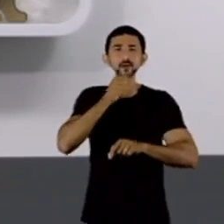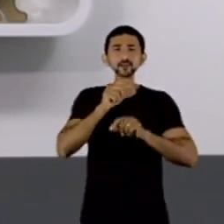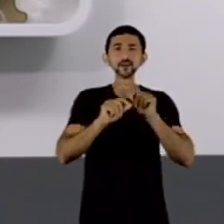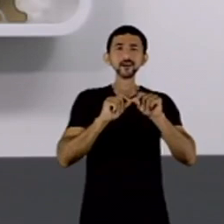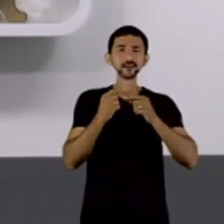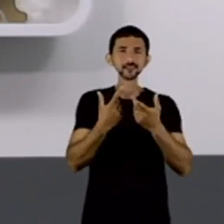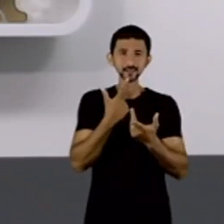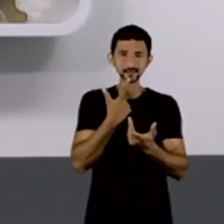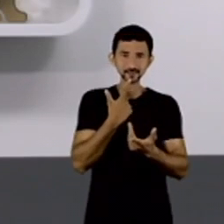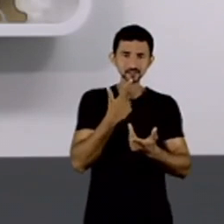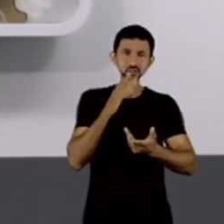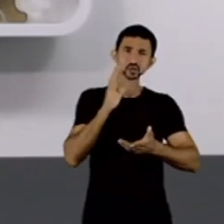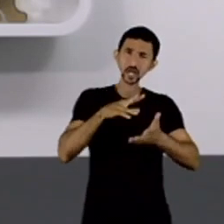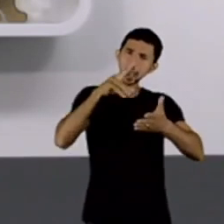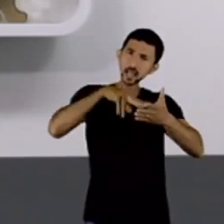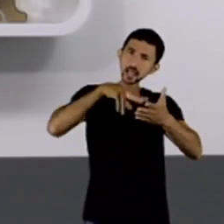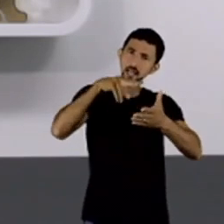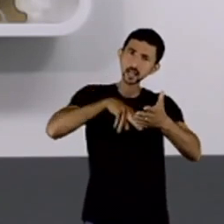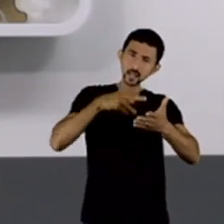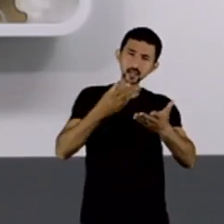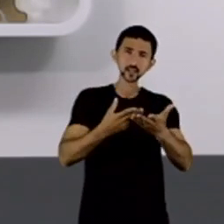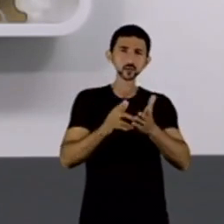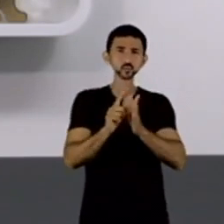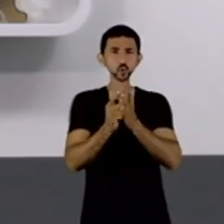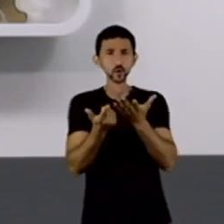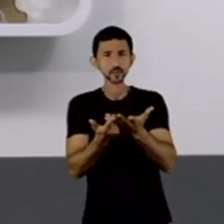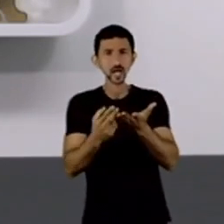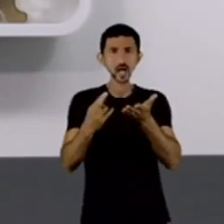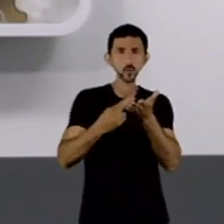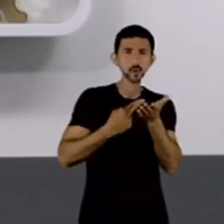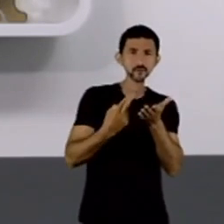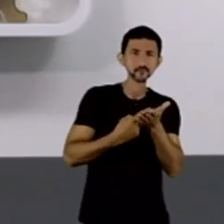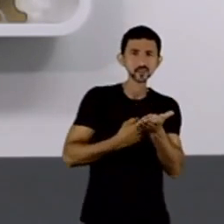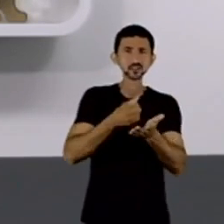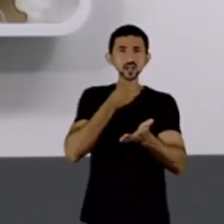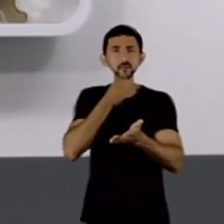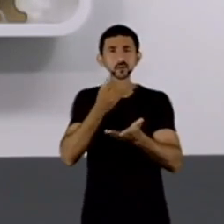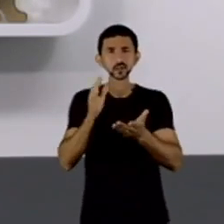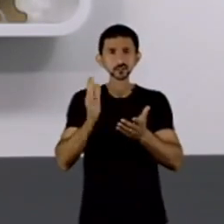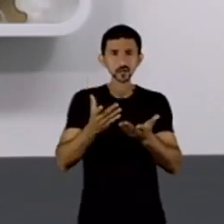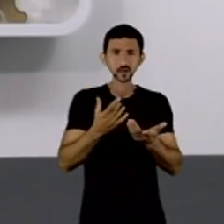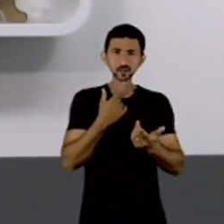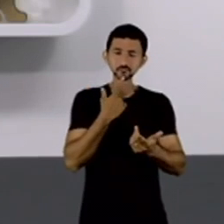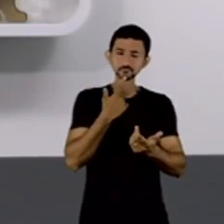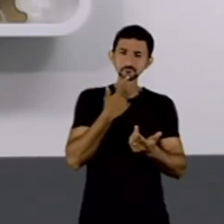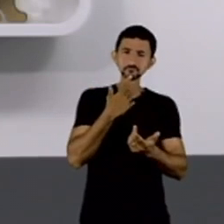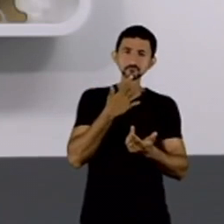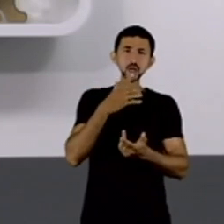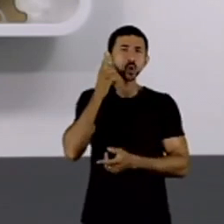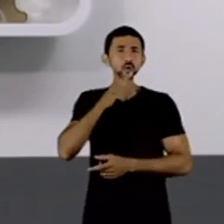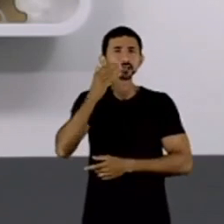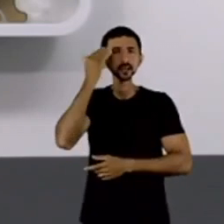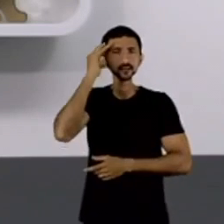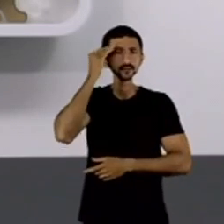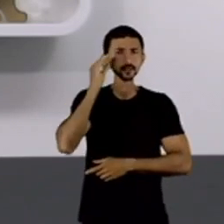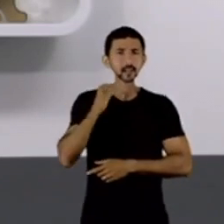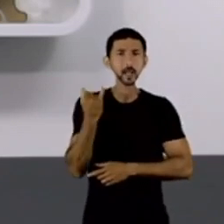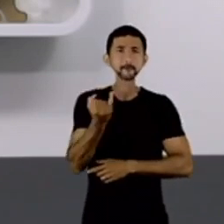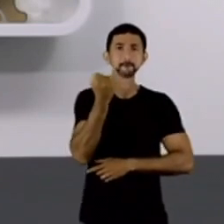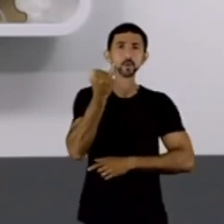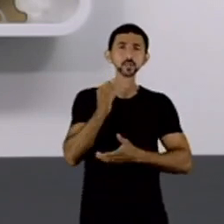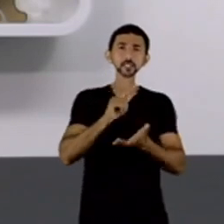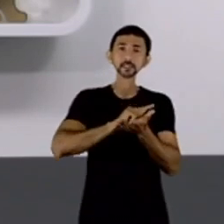reportagem? Já leu uma reportagem alguma vez na vida? Você consegue entender a importância